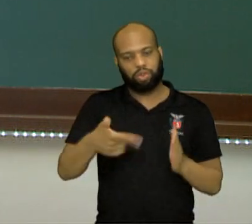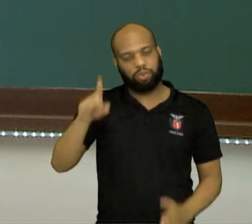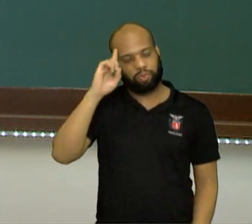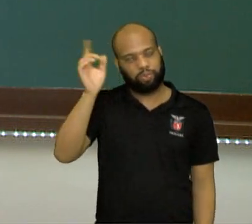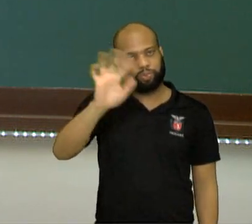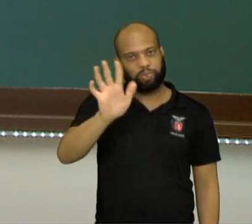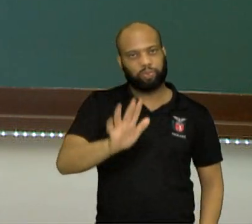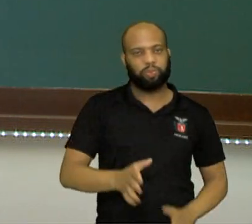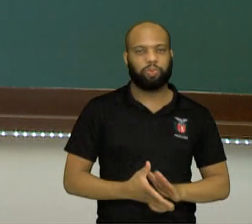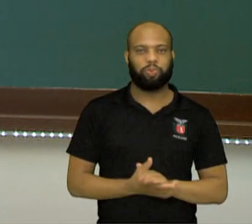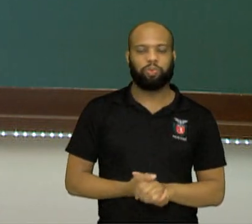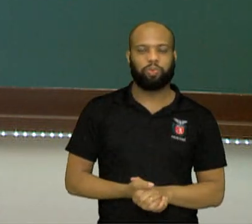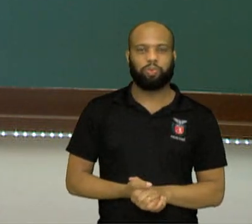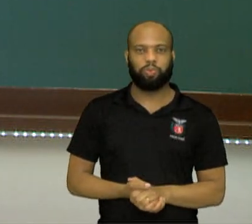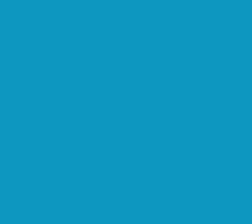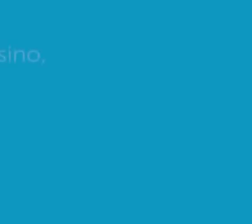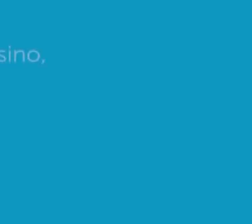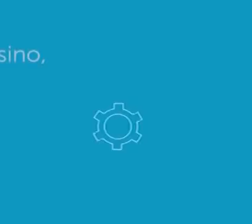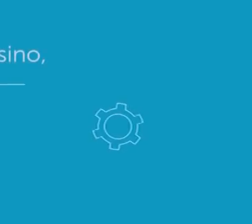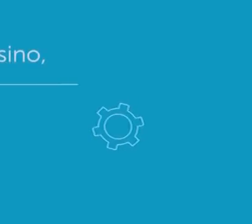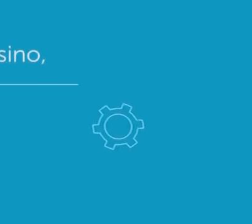gostado em breve